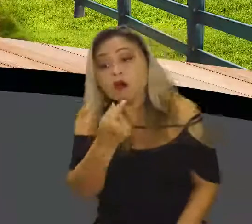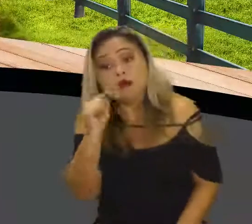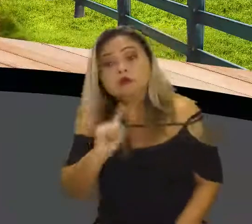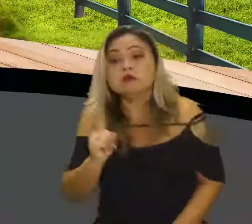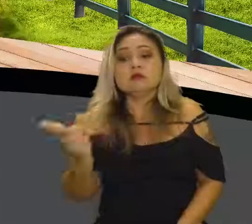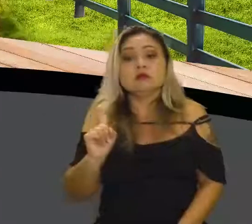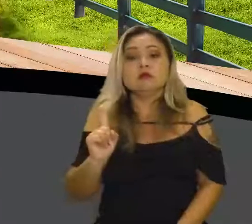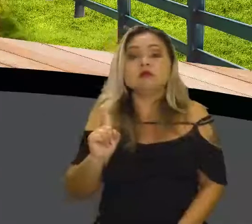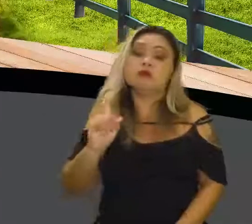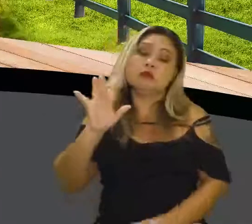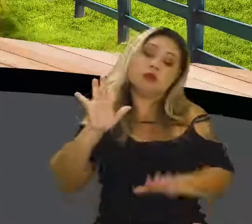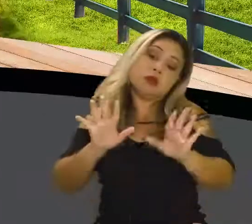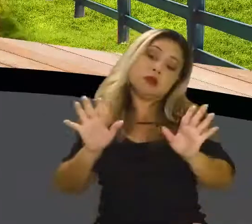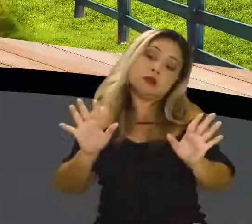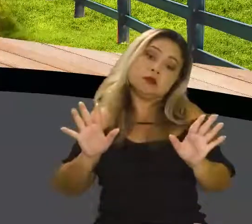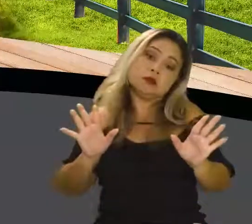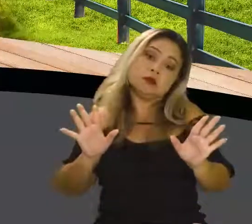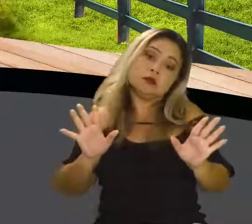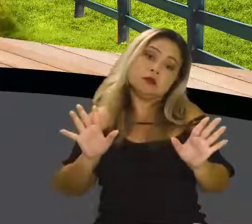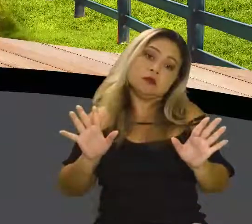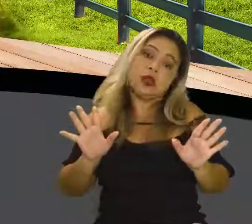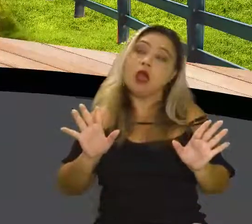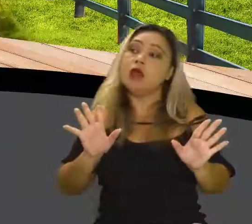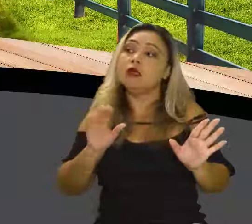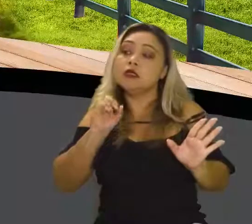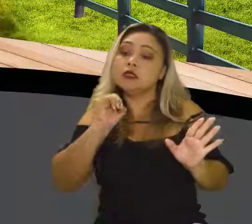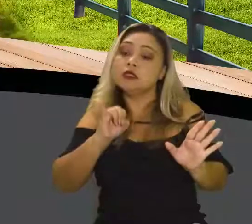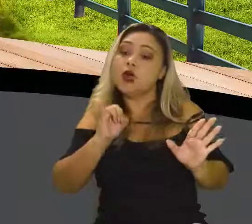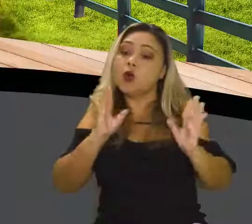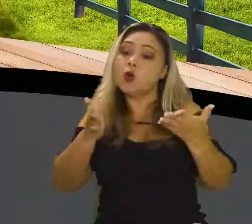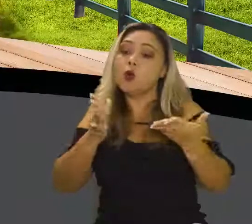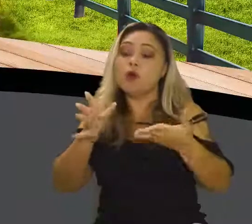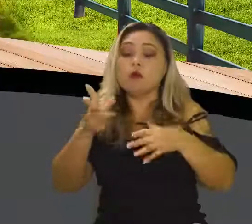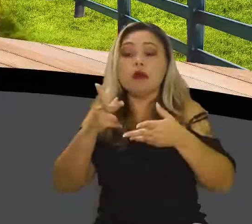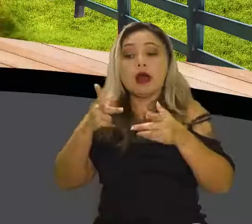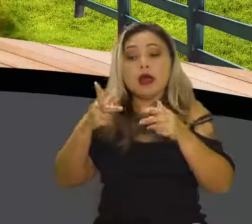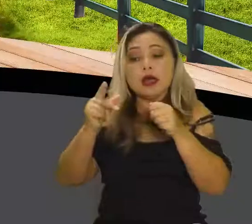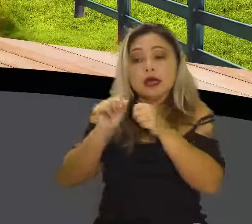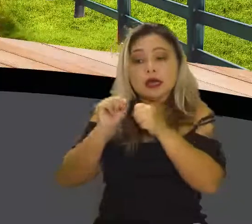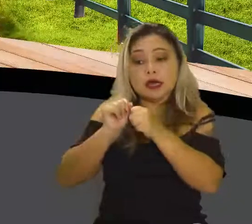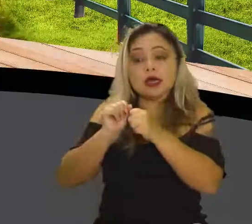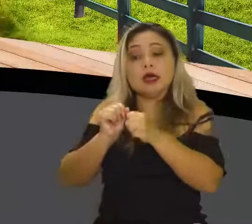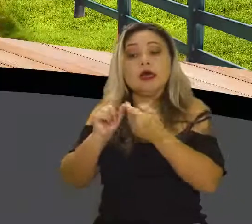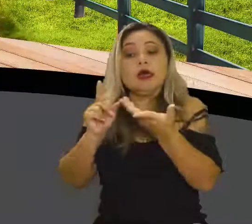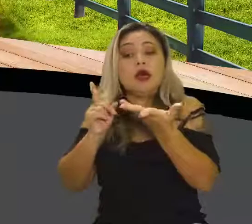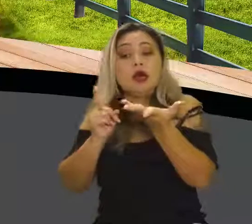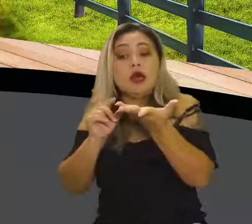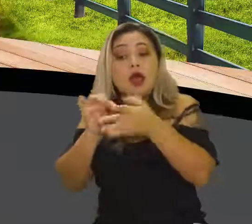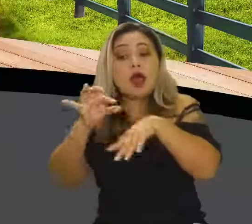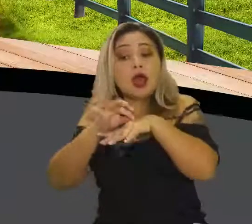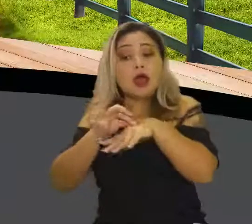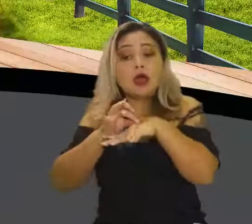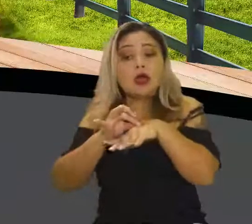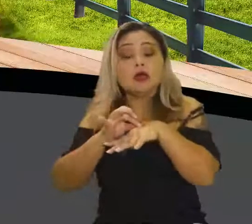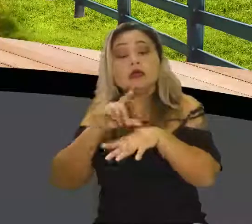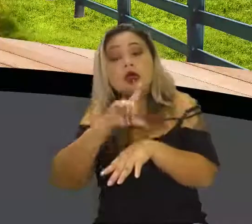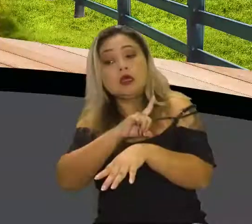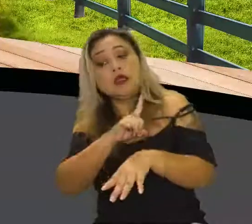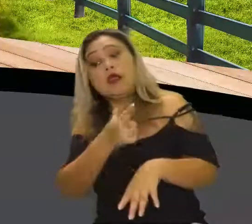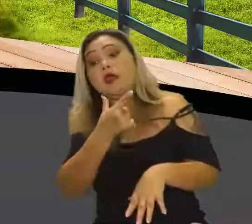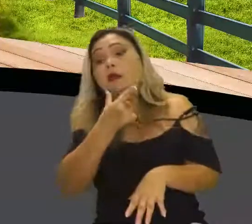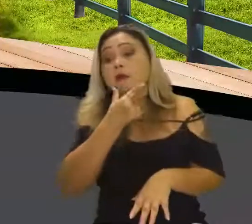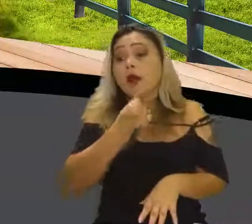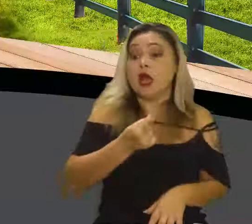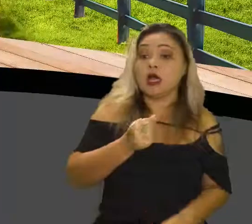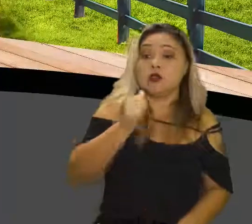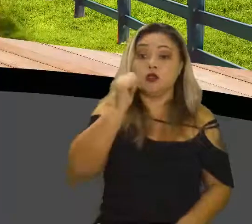postura. Agora, prof, se for para corte, aí sim, ele tem machos e tem